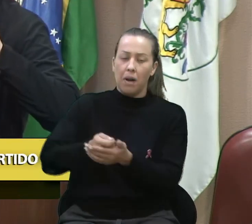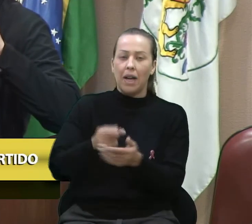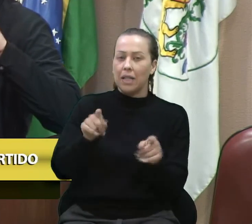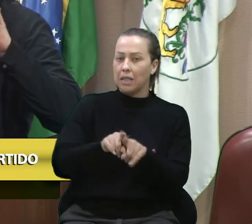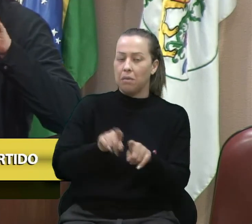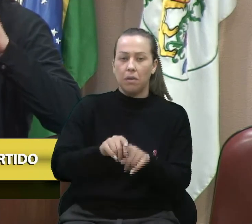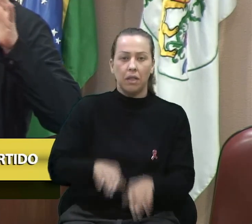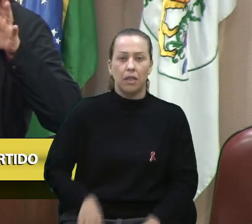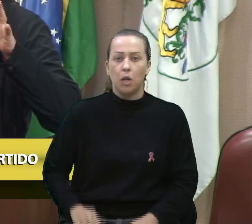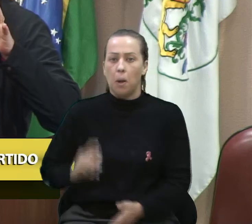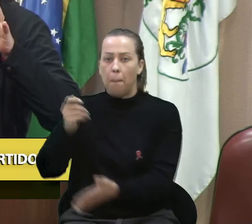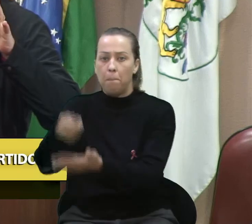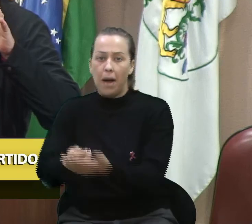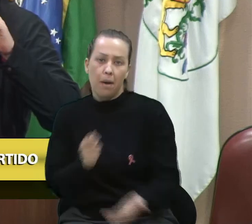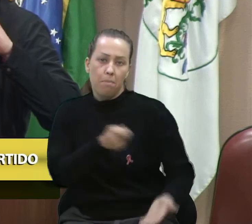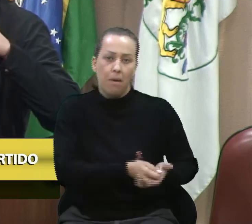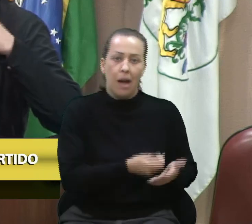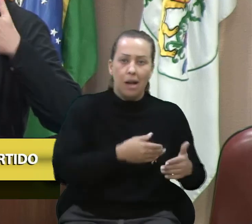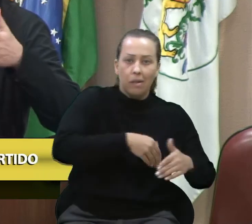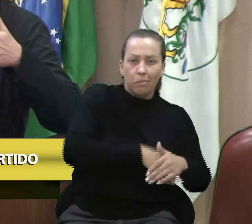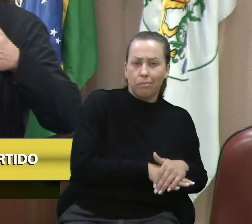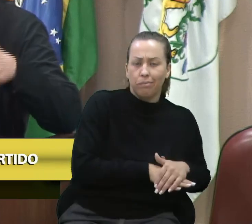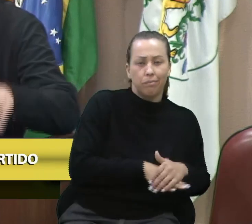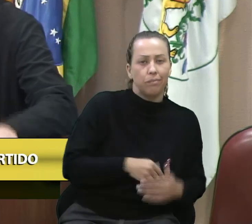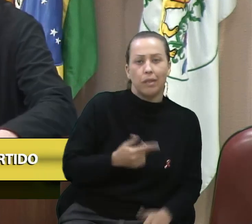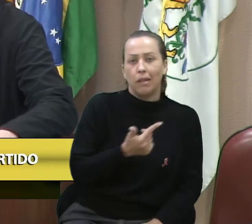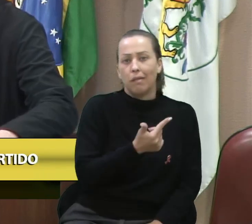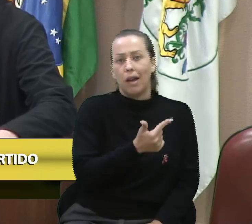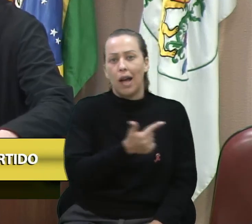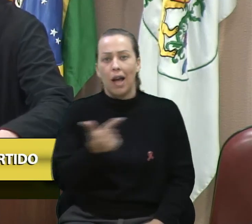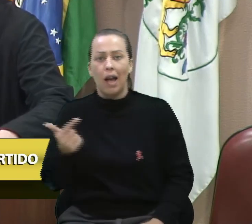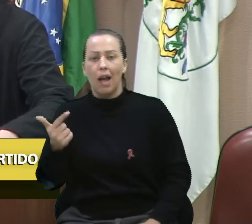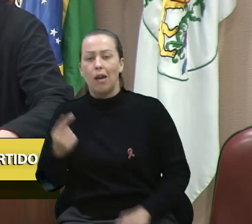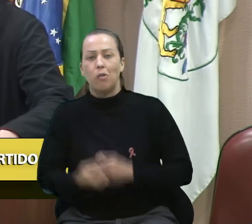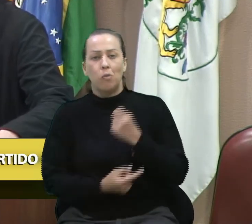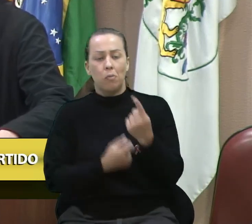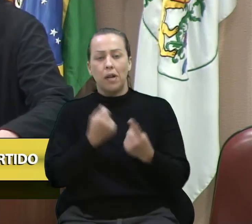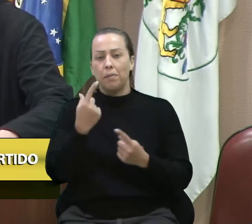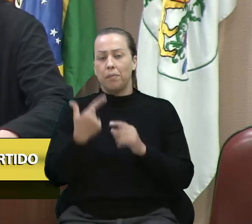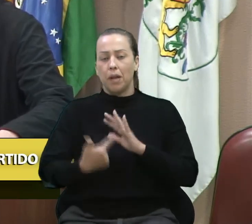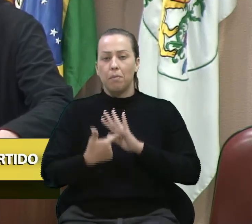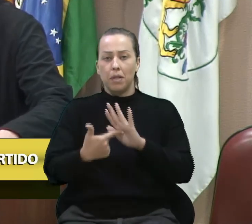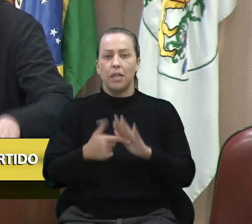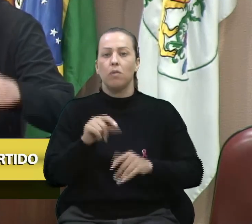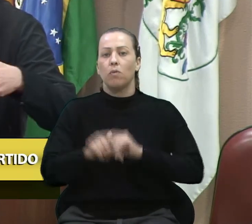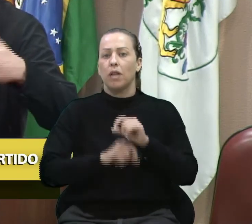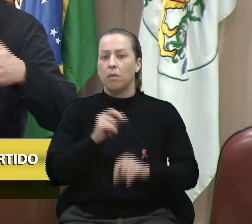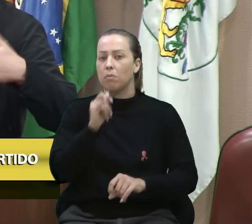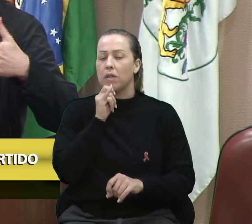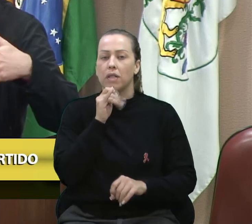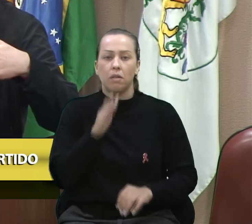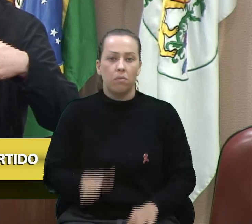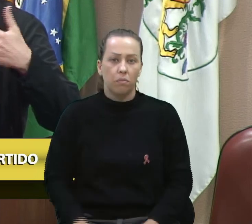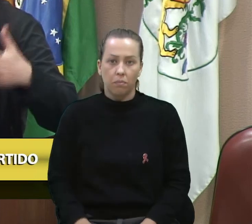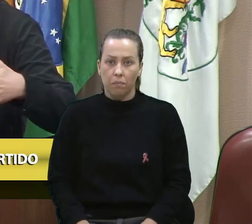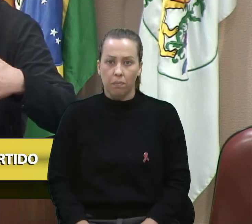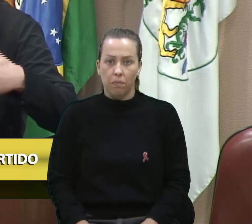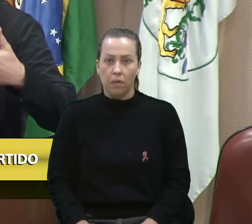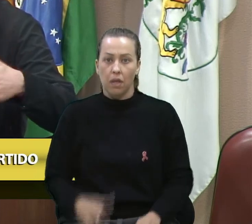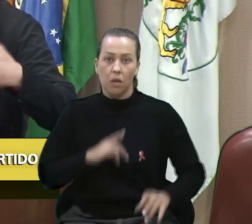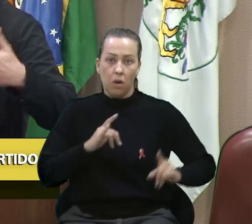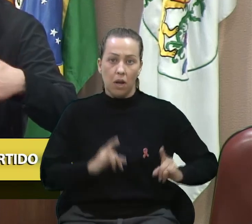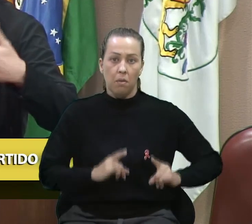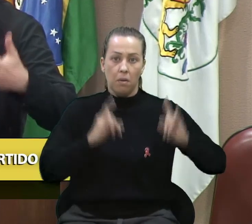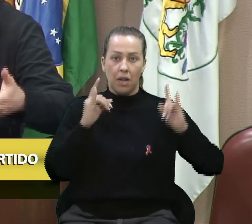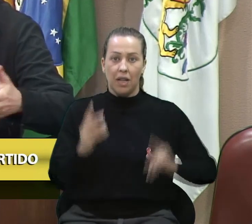Tomar aqui uma coisa que não resolve o problema. Então, uma das alternativas também apresentadas foi, por exemplo, quem tiver um apartamento